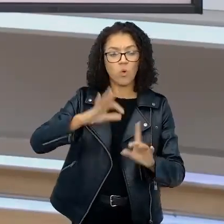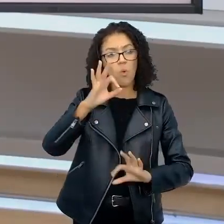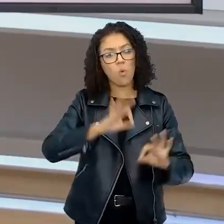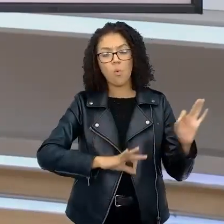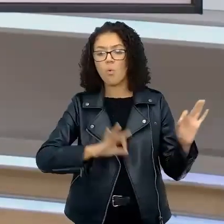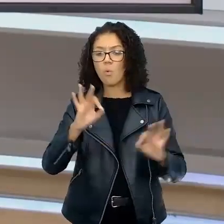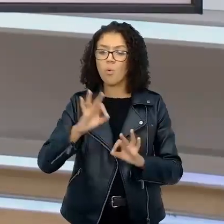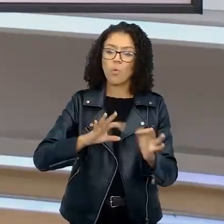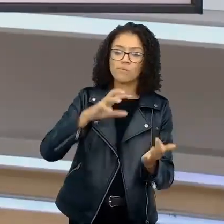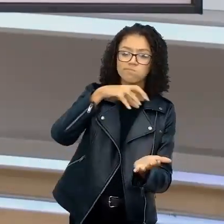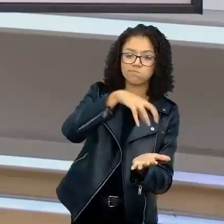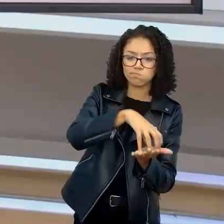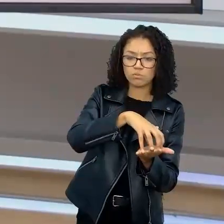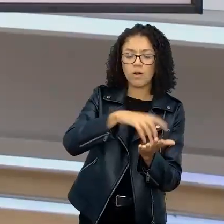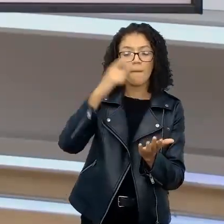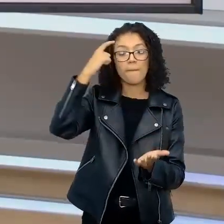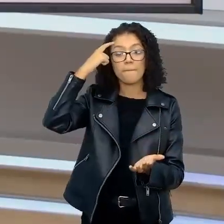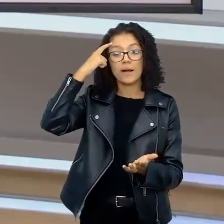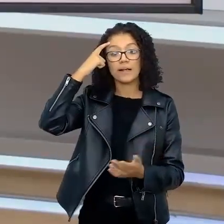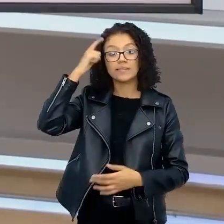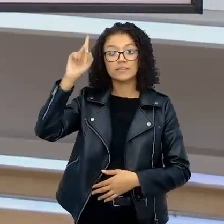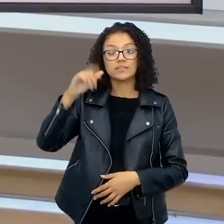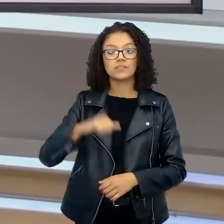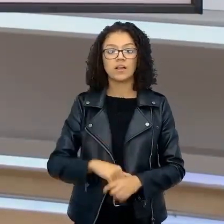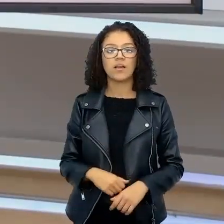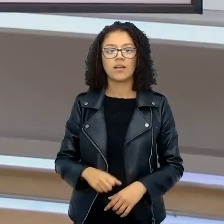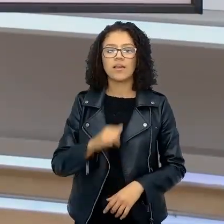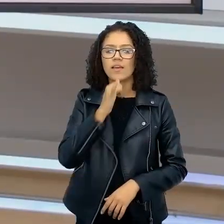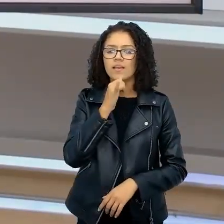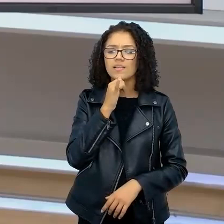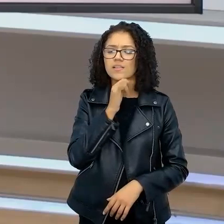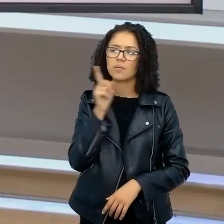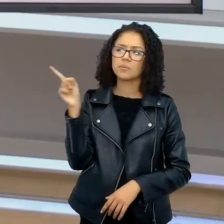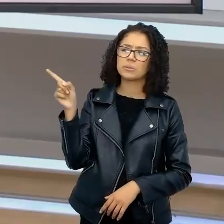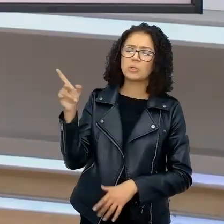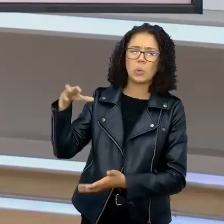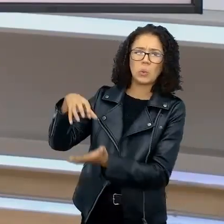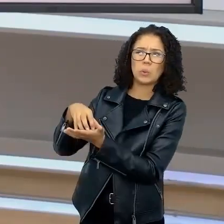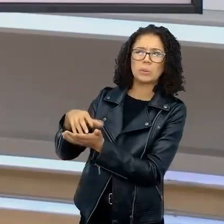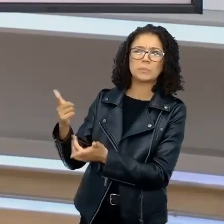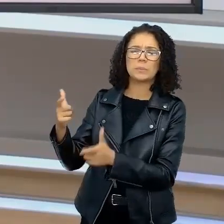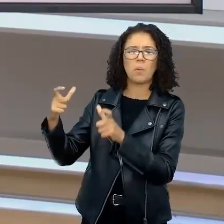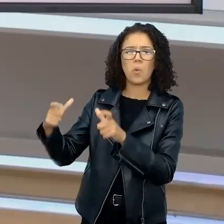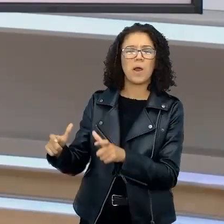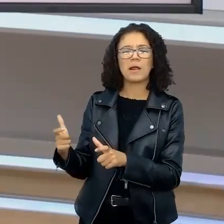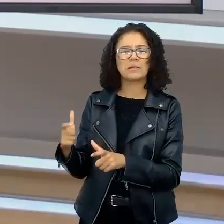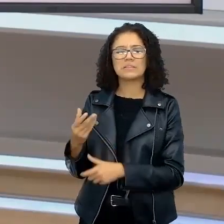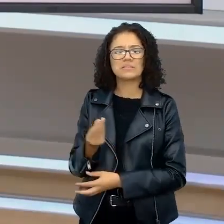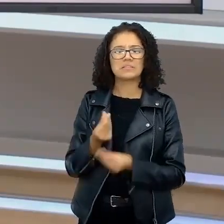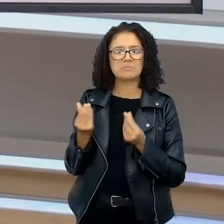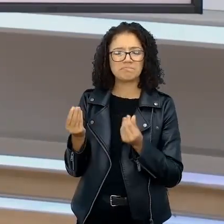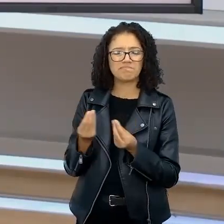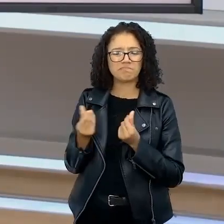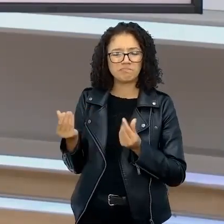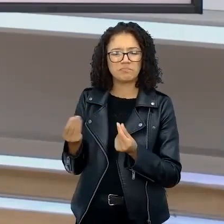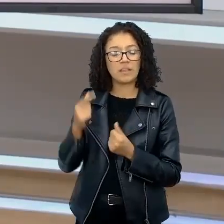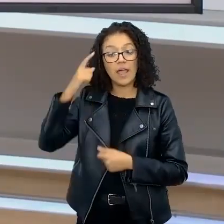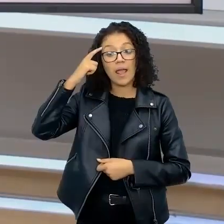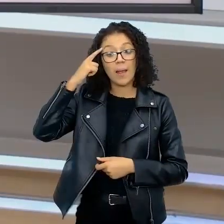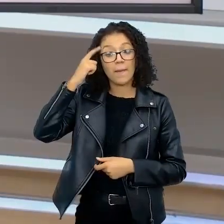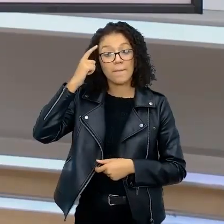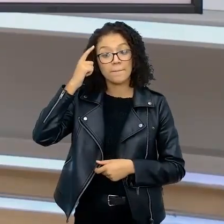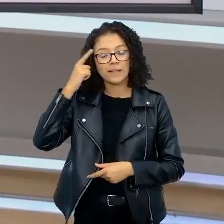para pensar nessa proposição. Por exemplo, se algum serviço não está legal, precisa melhorar, eu também posso pensar, né,